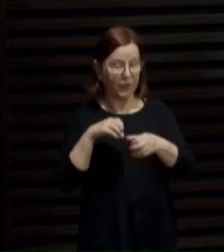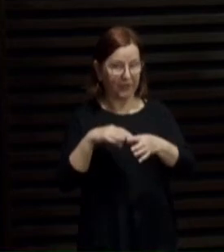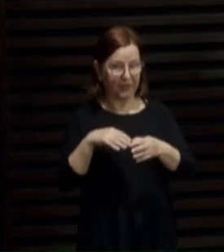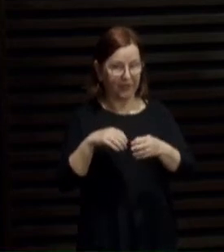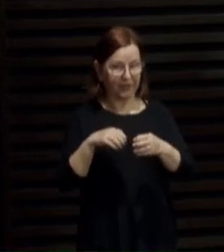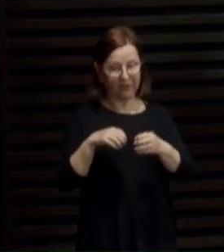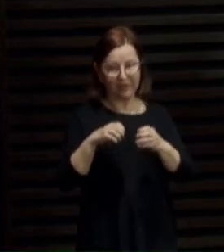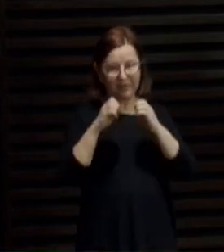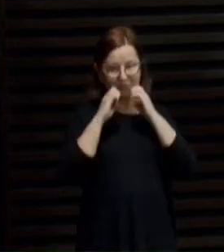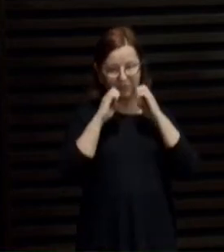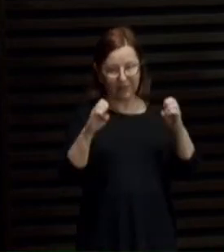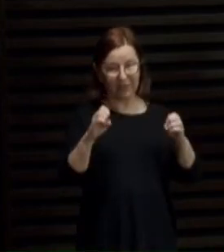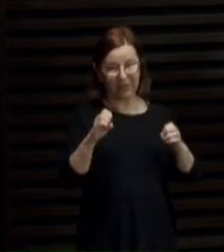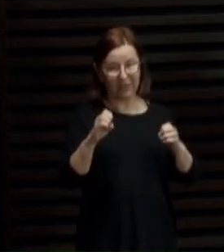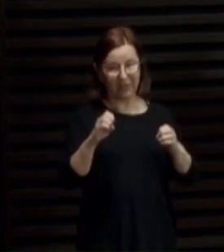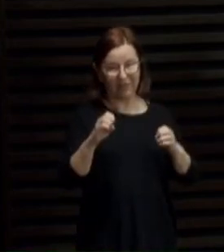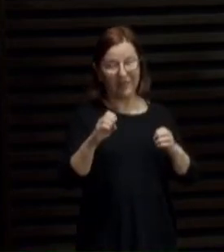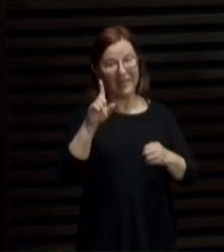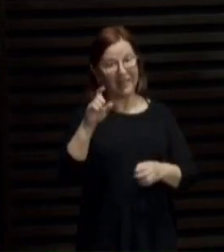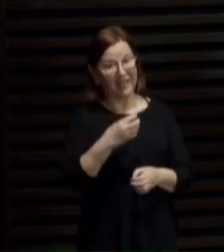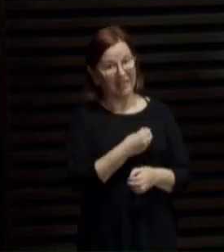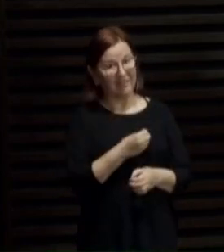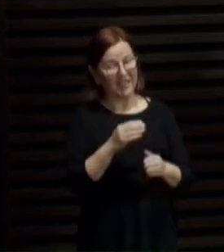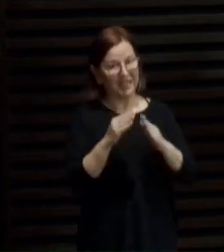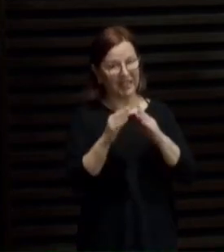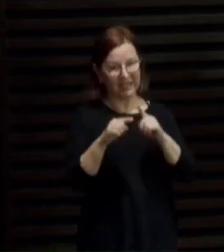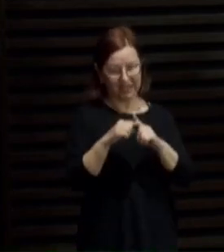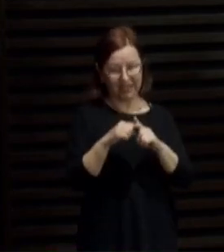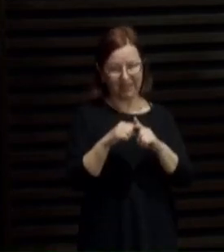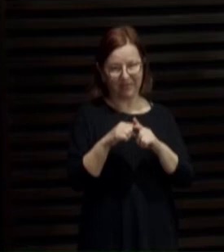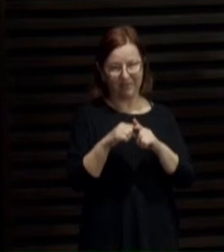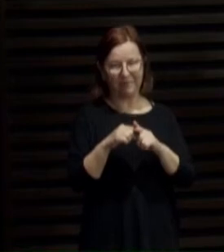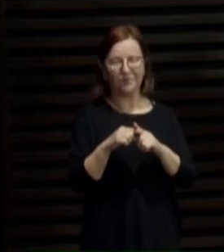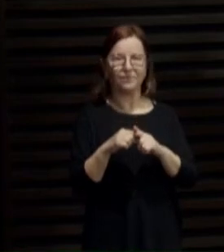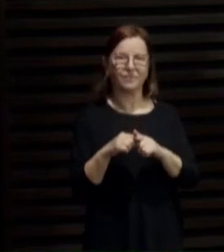a disciplina é, por assim dizer, seus nervos.